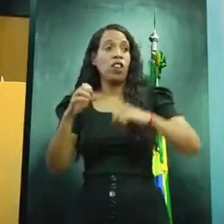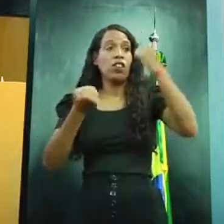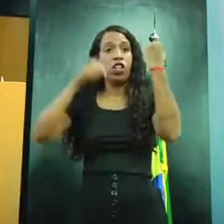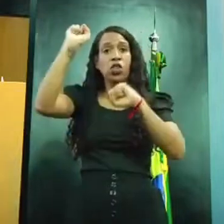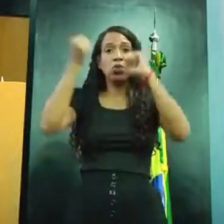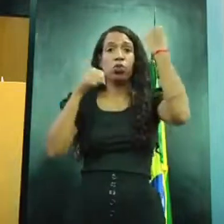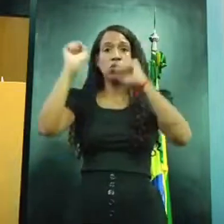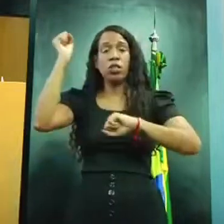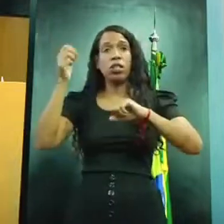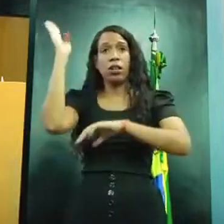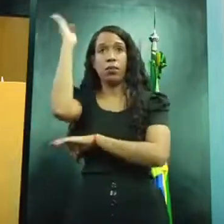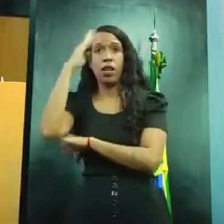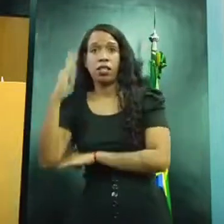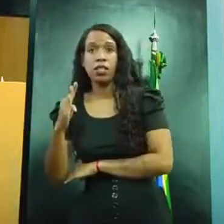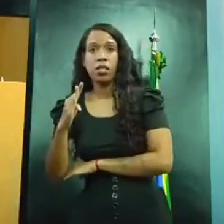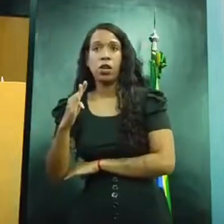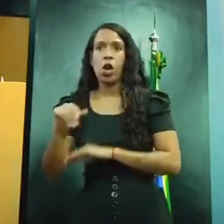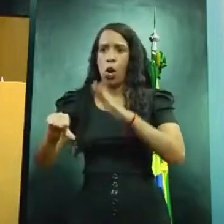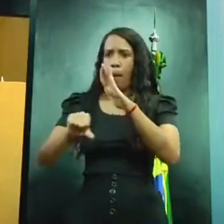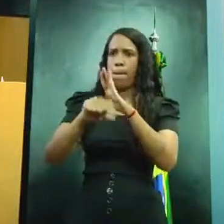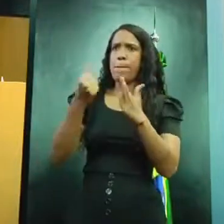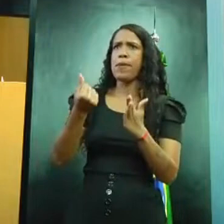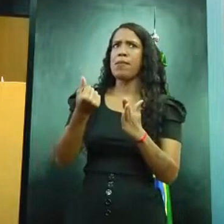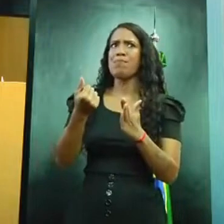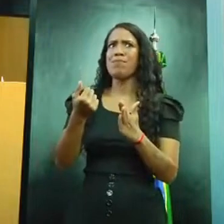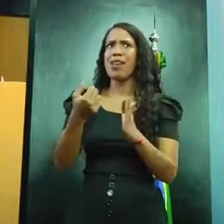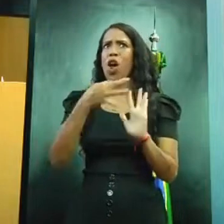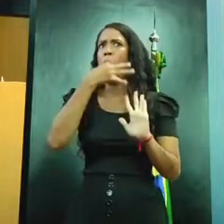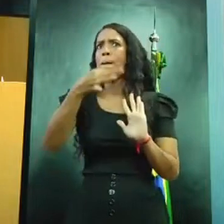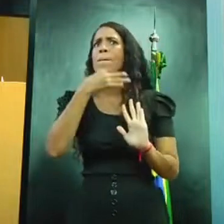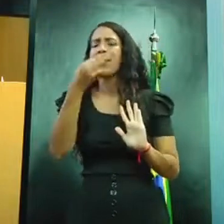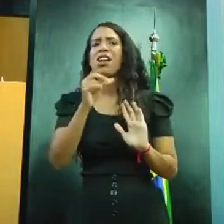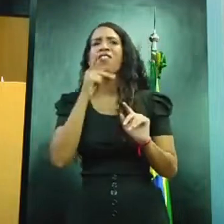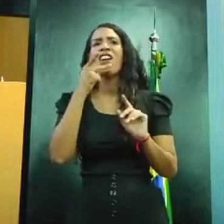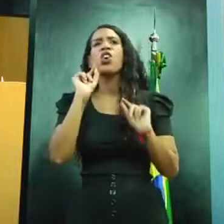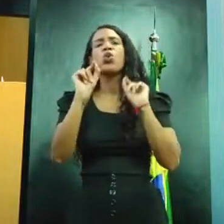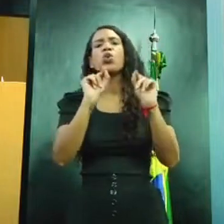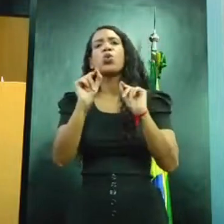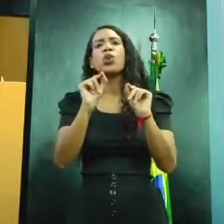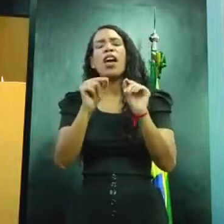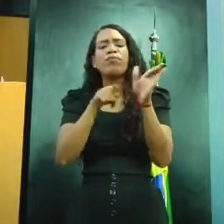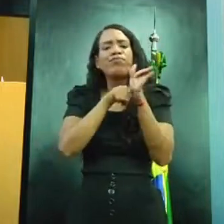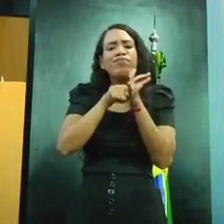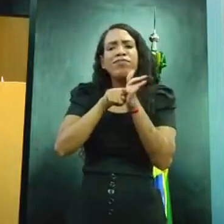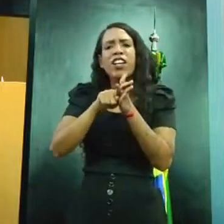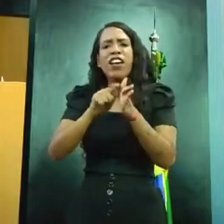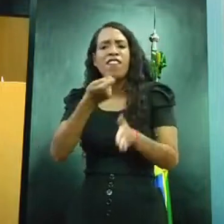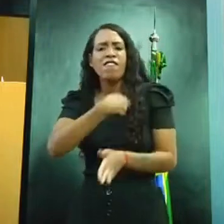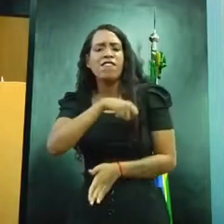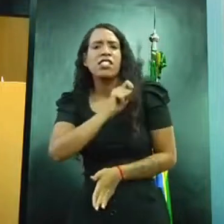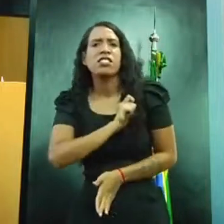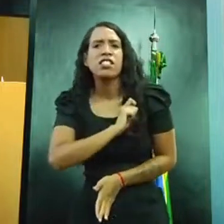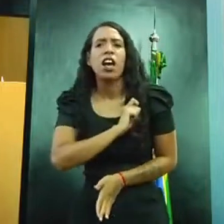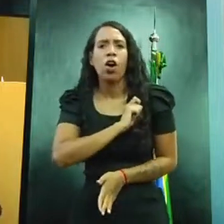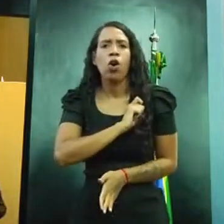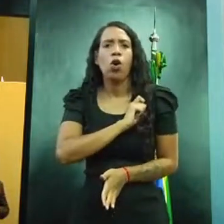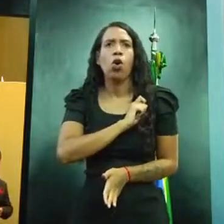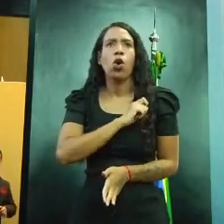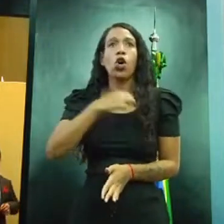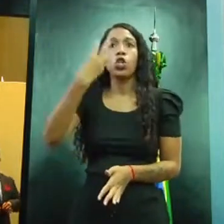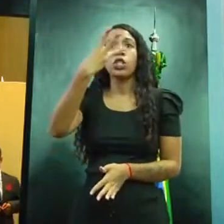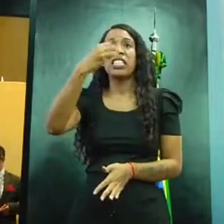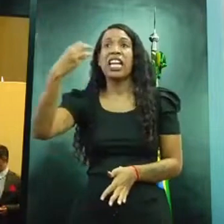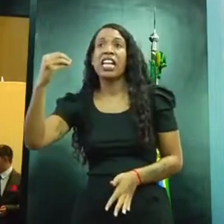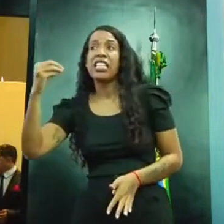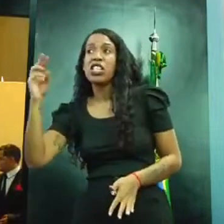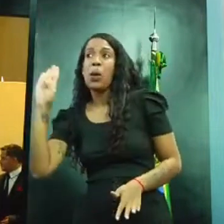Brasil. O primeiro argumento que apresentam é sobre a questão fiscal, sobre o impacto fiscal dos 300